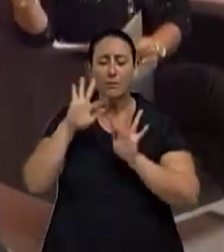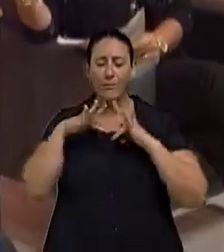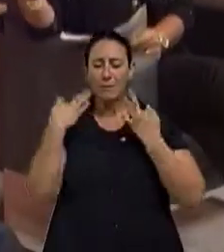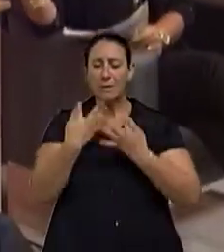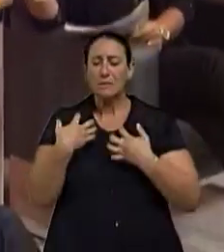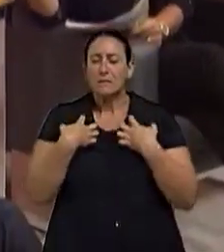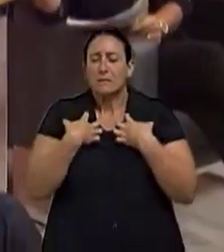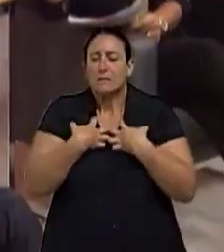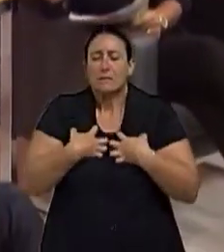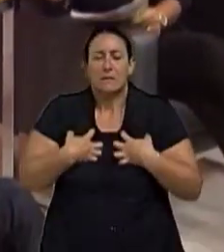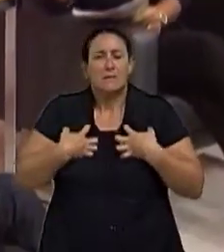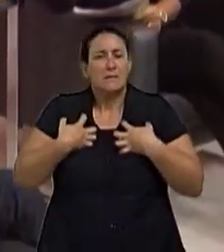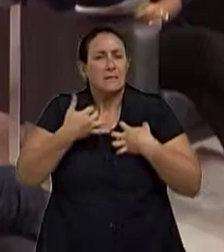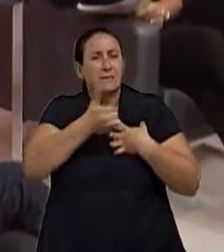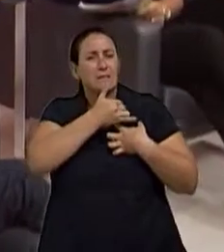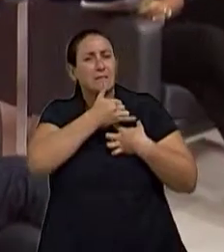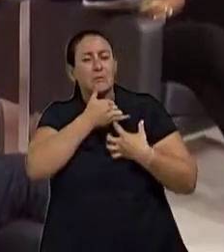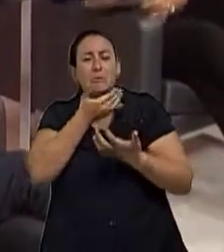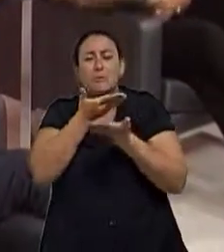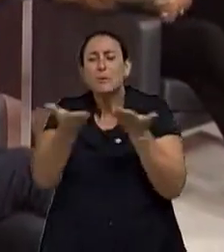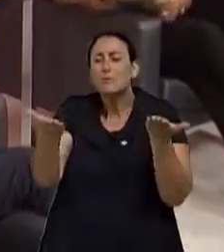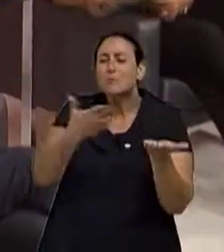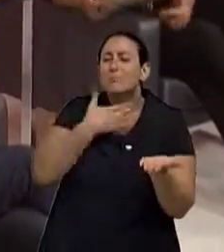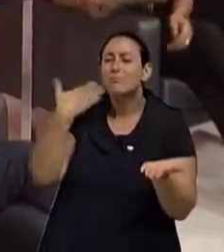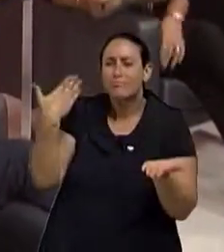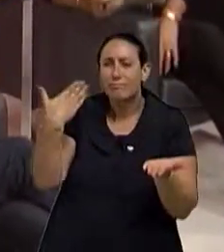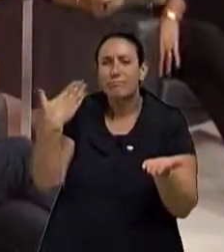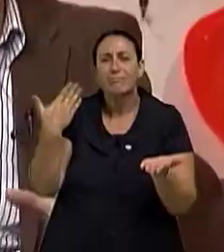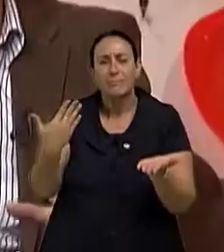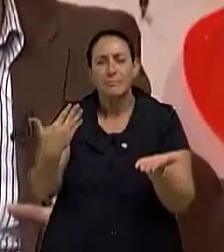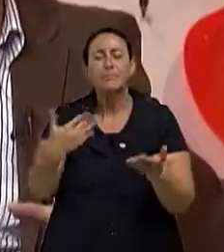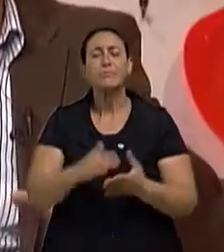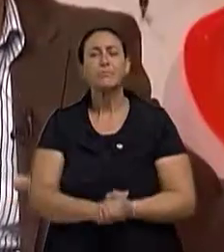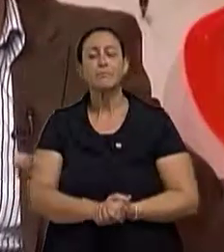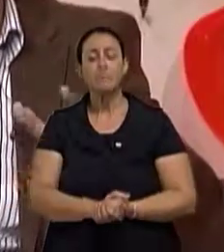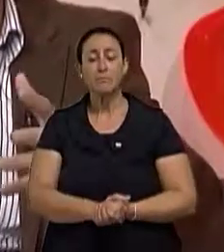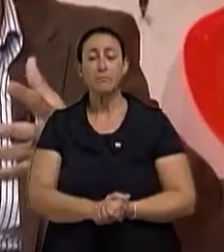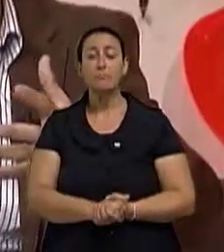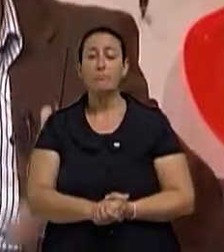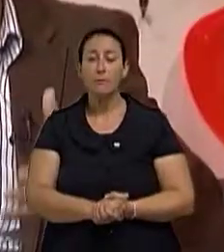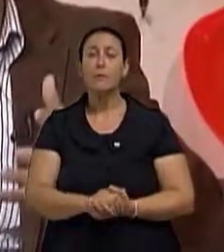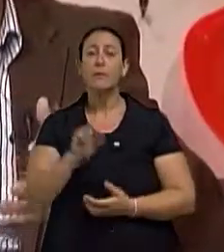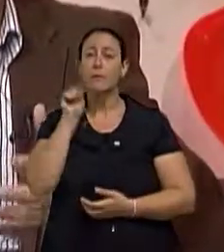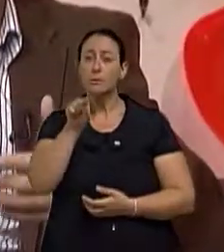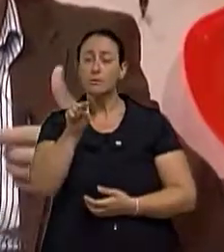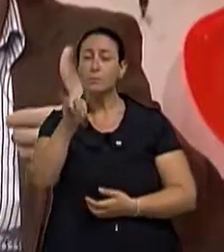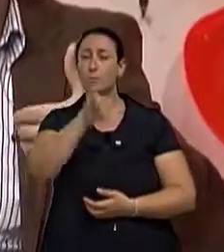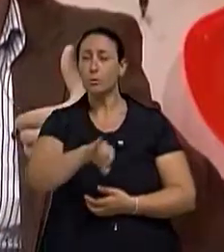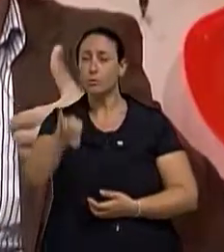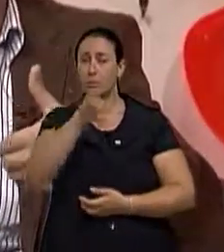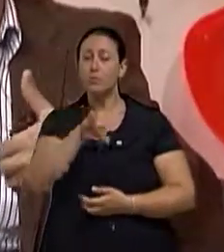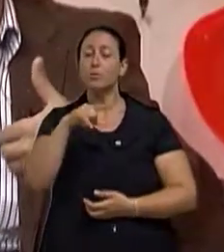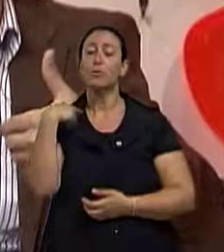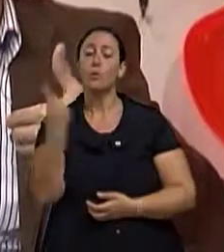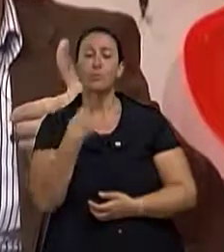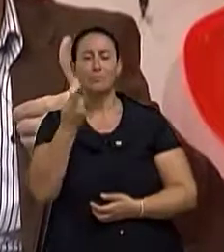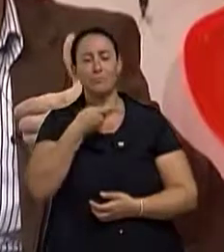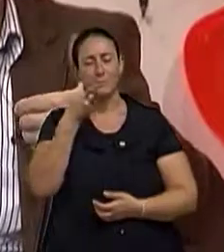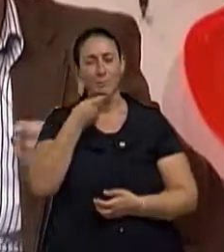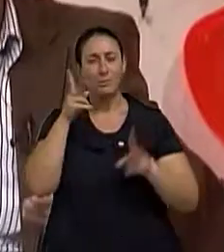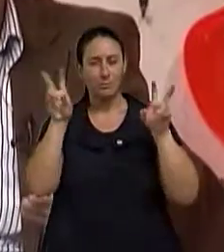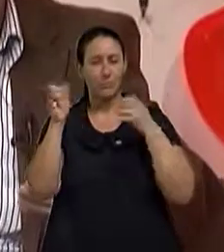já esperada ou não, que é outra questão que a gente vai falar depois. Sim. Essa é uma questão que a gente tem que ter em mente, assim, né? Quando uma